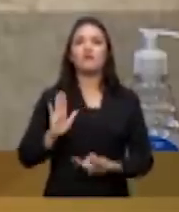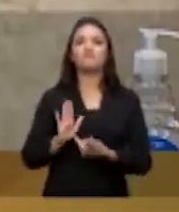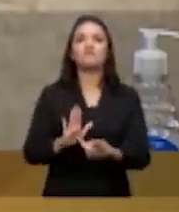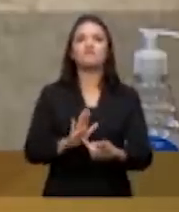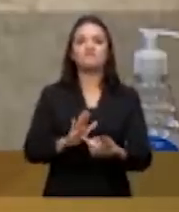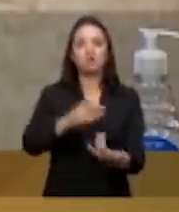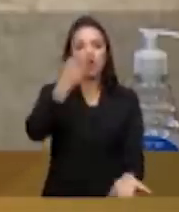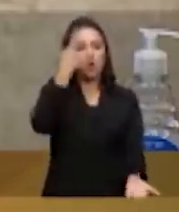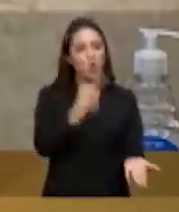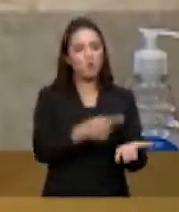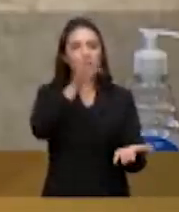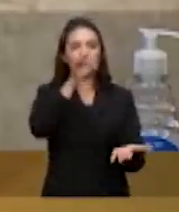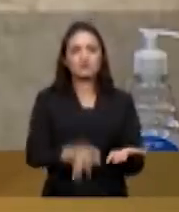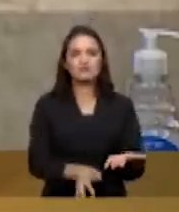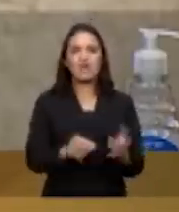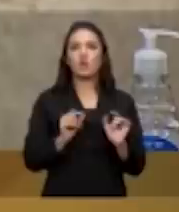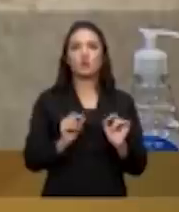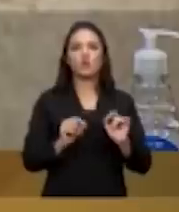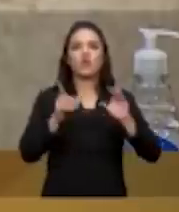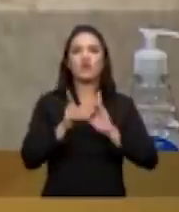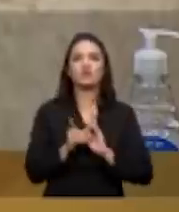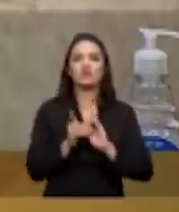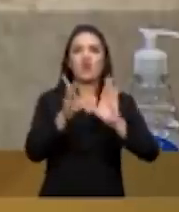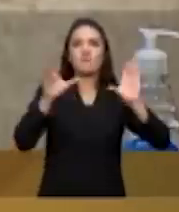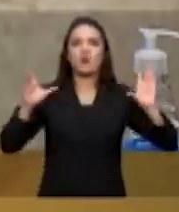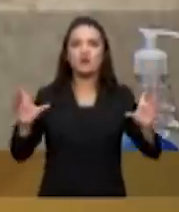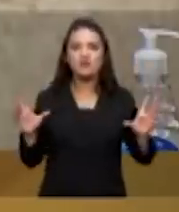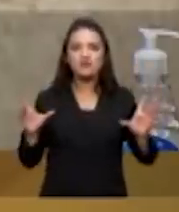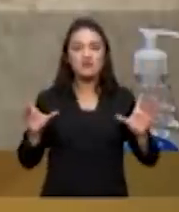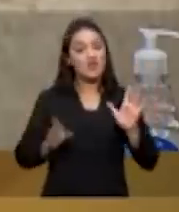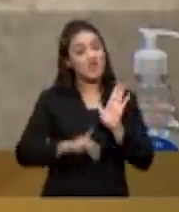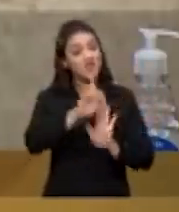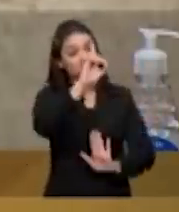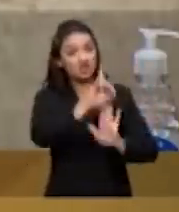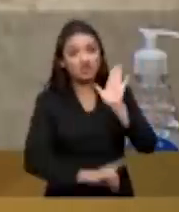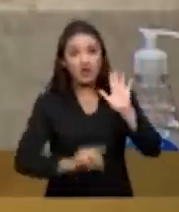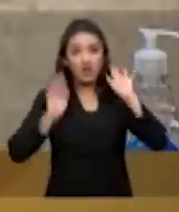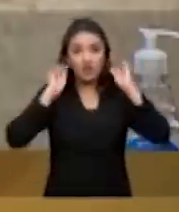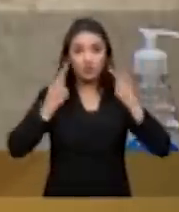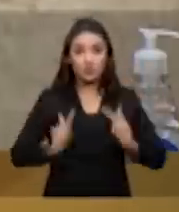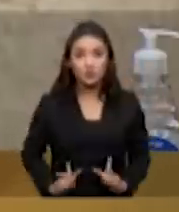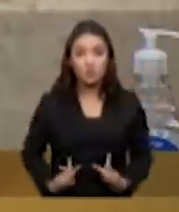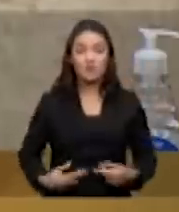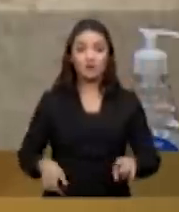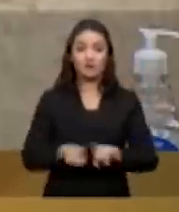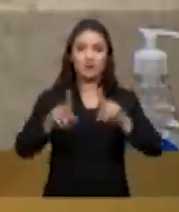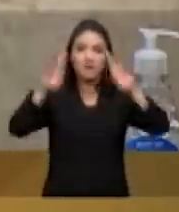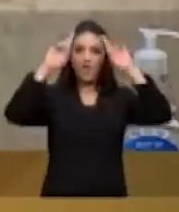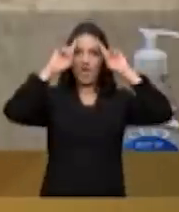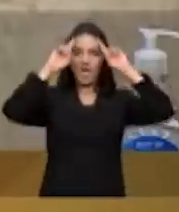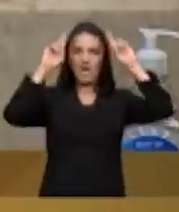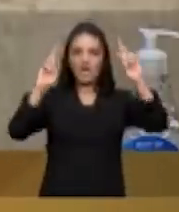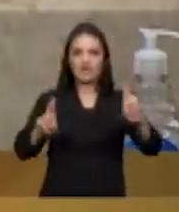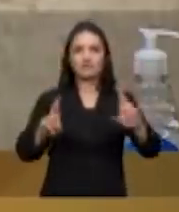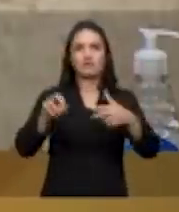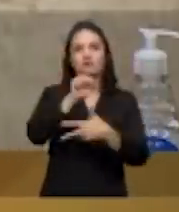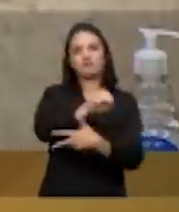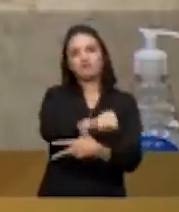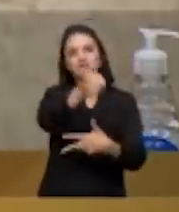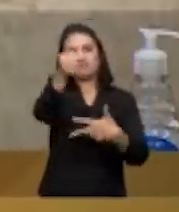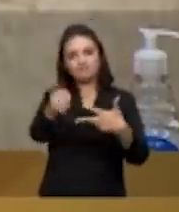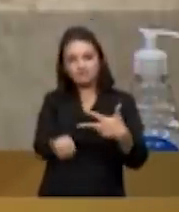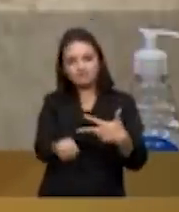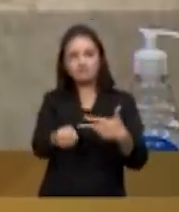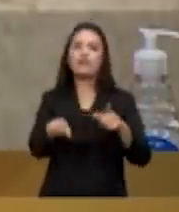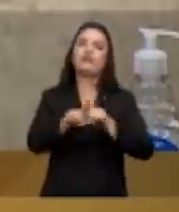compromisso com o regime democrático, com os direitos humanos e com respeito aos poderes e